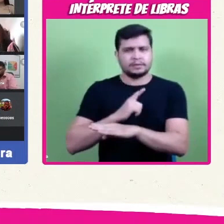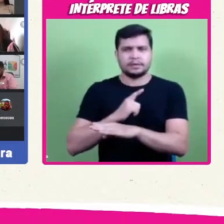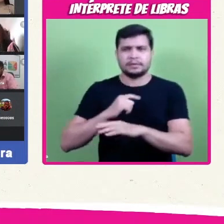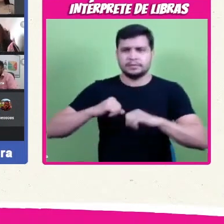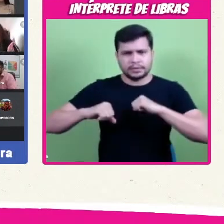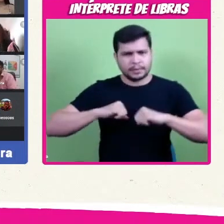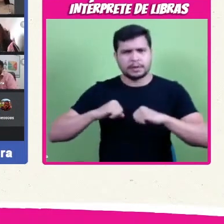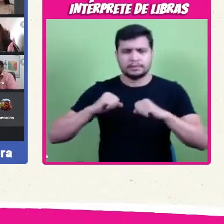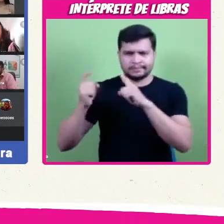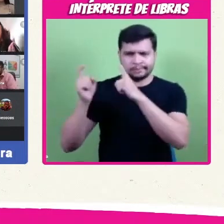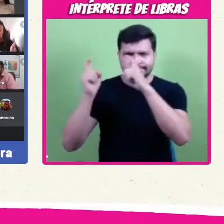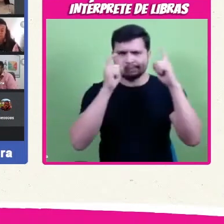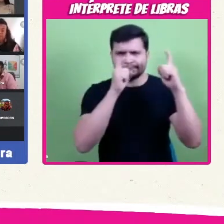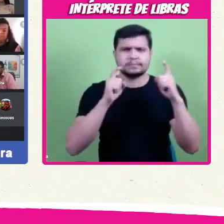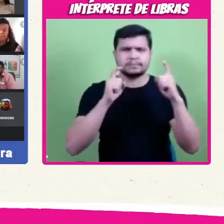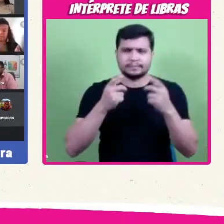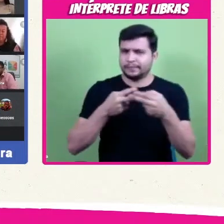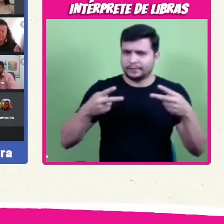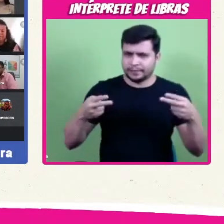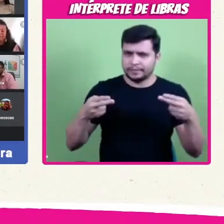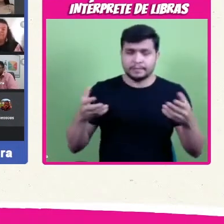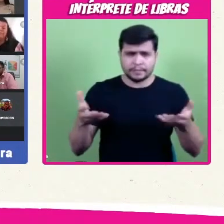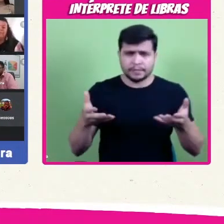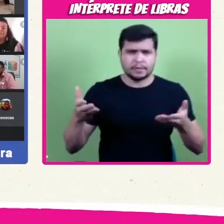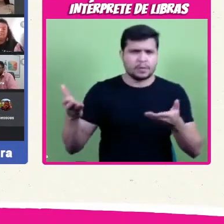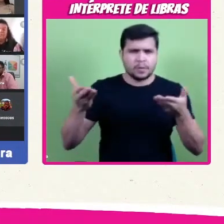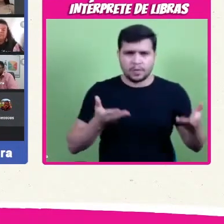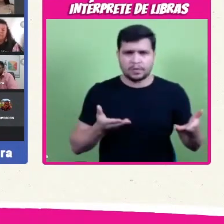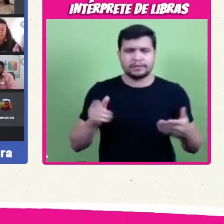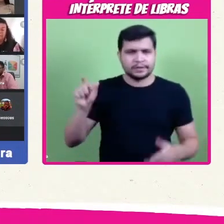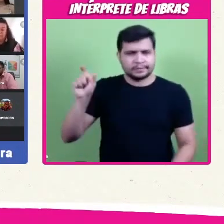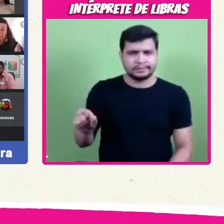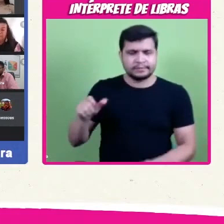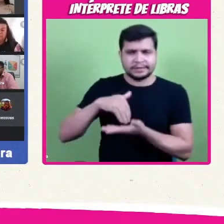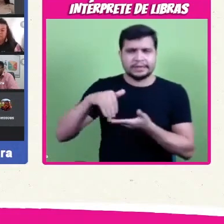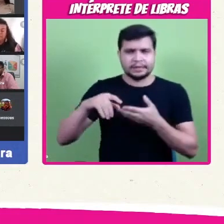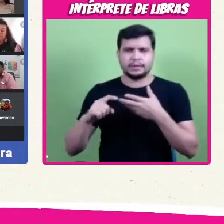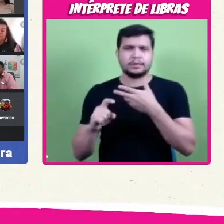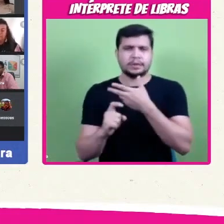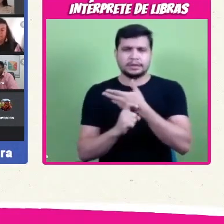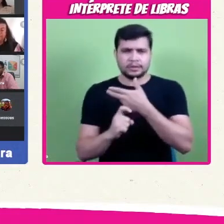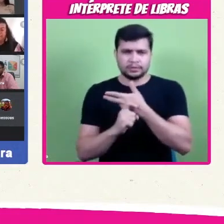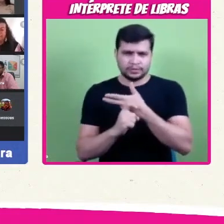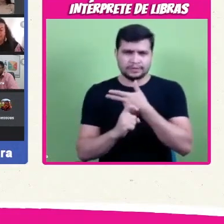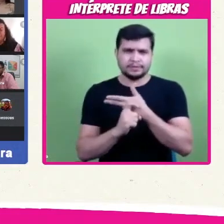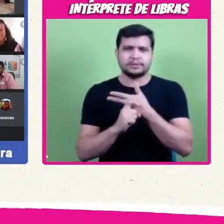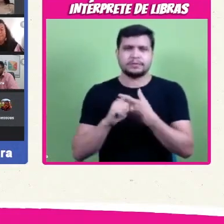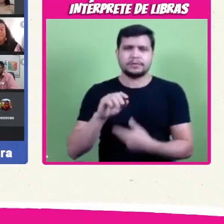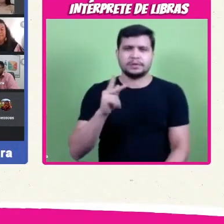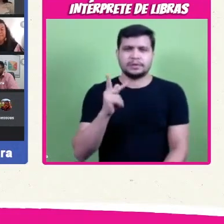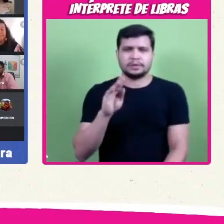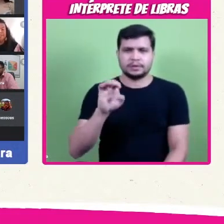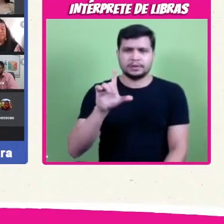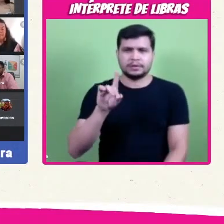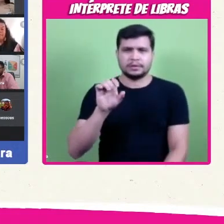discussões. Gostaria de convidar o nosso secretário executivo, Helder Nogueira,